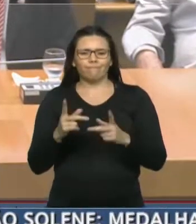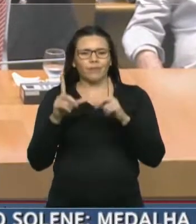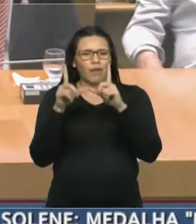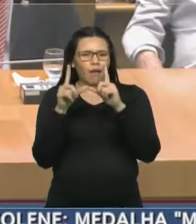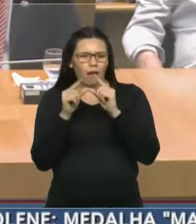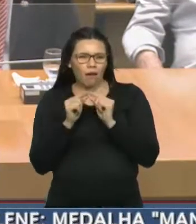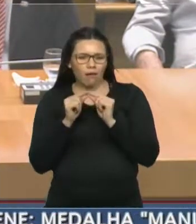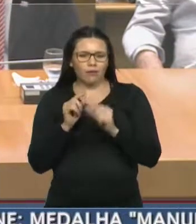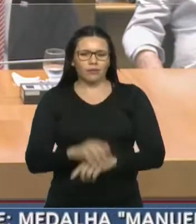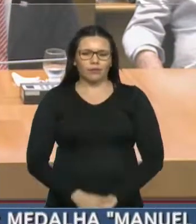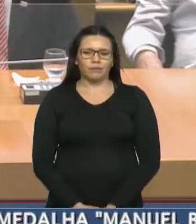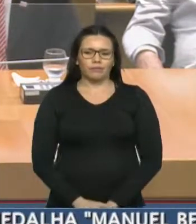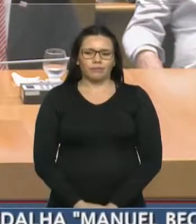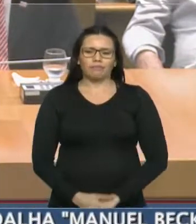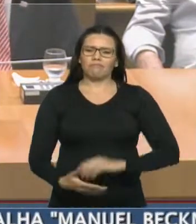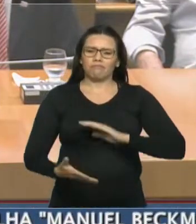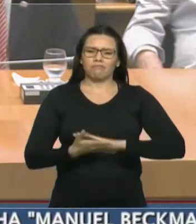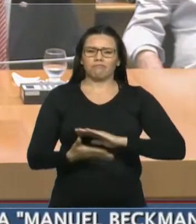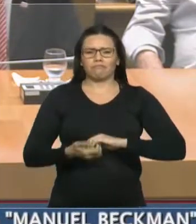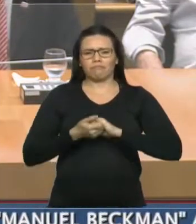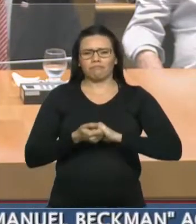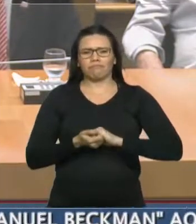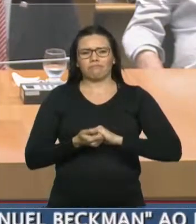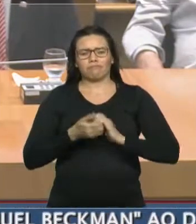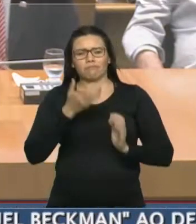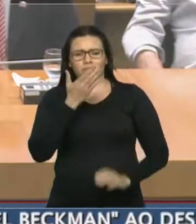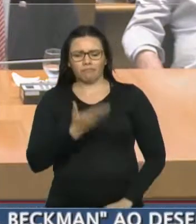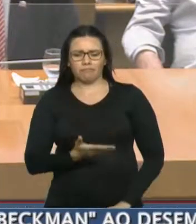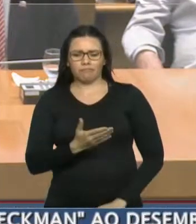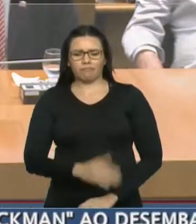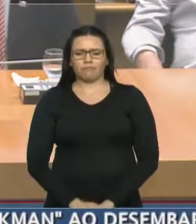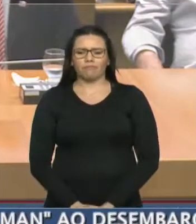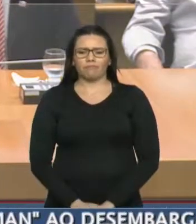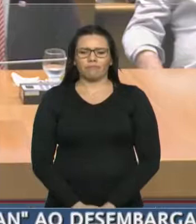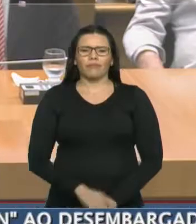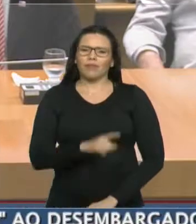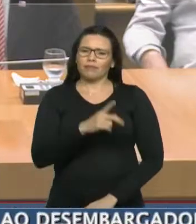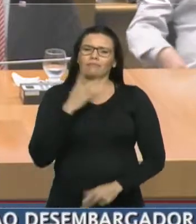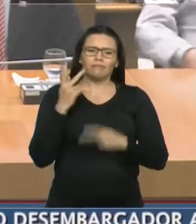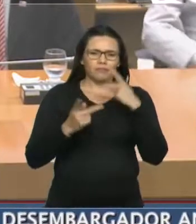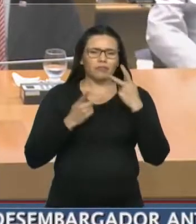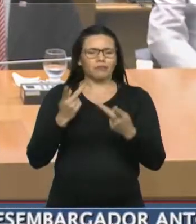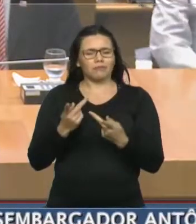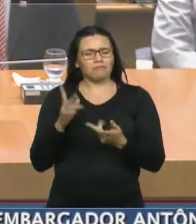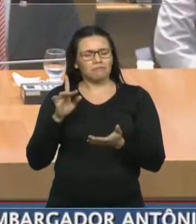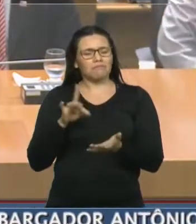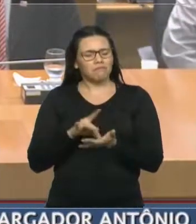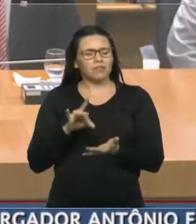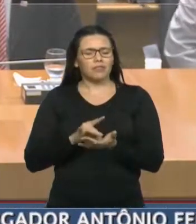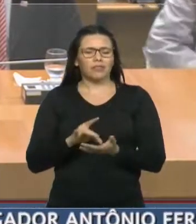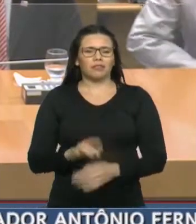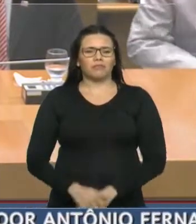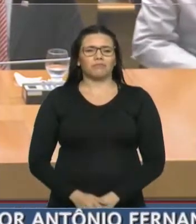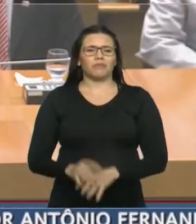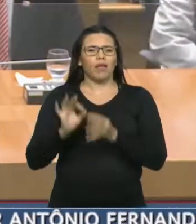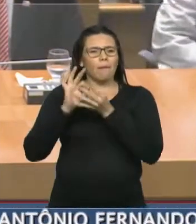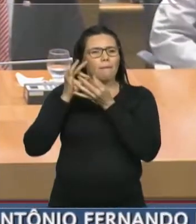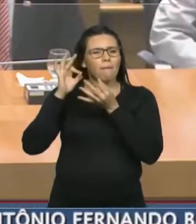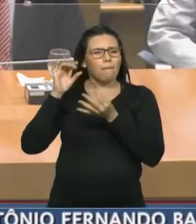ao homenageado, dizendo que realmente foi, como ele contou, em curtas e breves